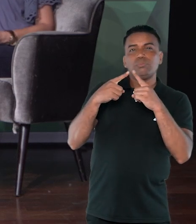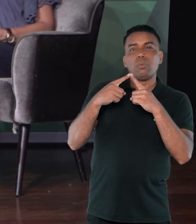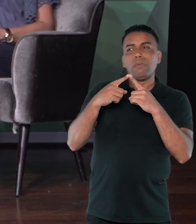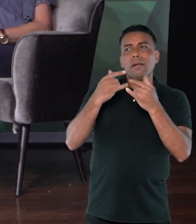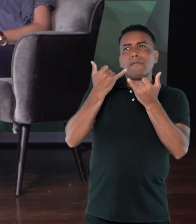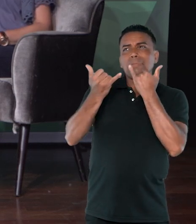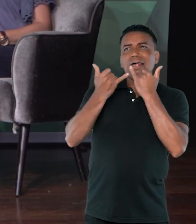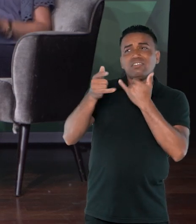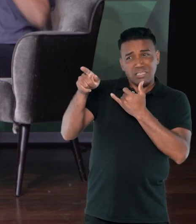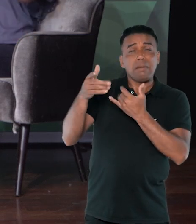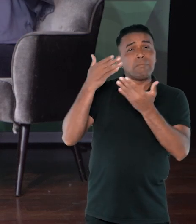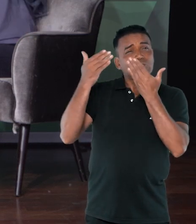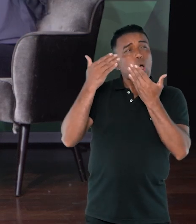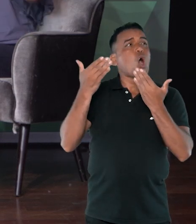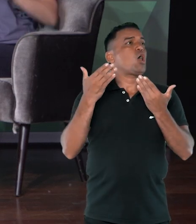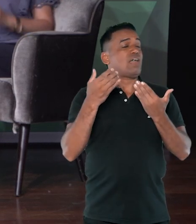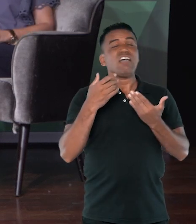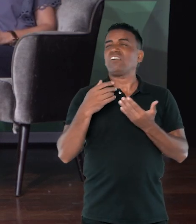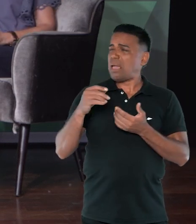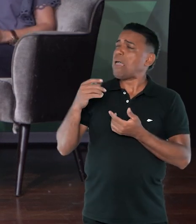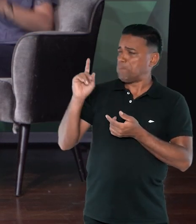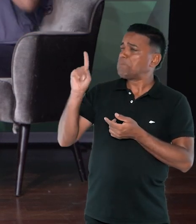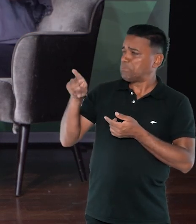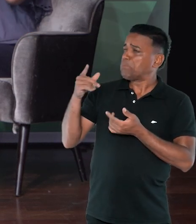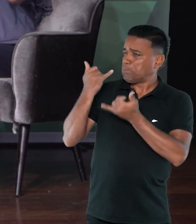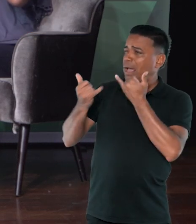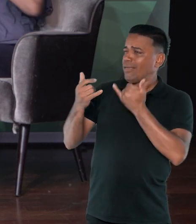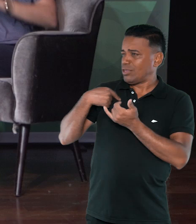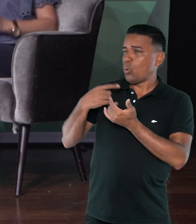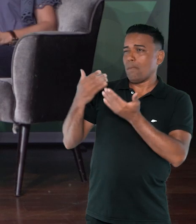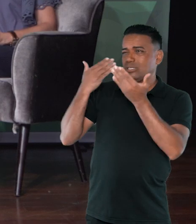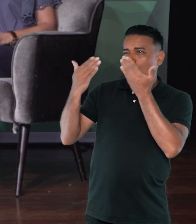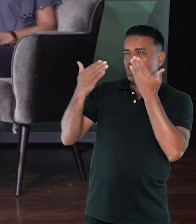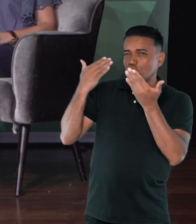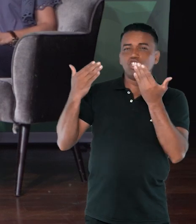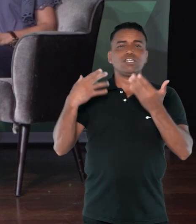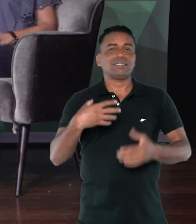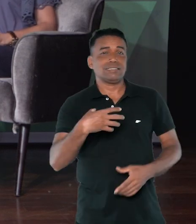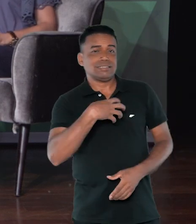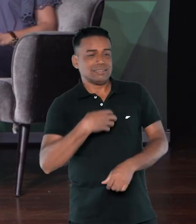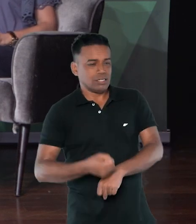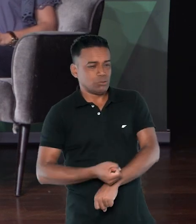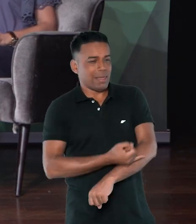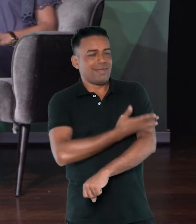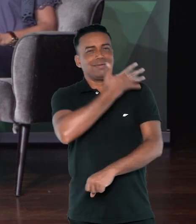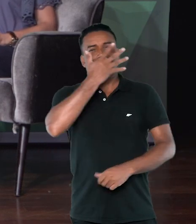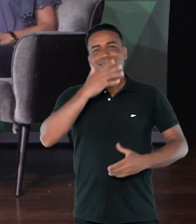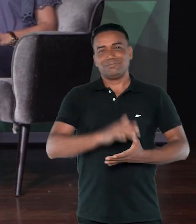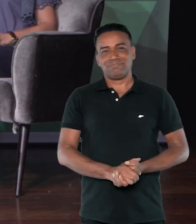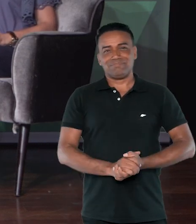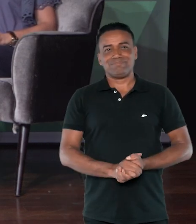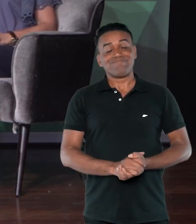pergunta. Aproveitando, falando de autores, vamos falar do seu convite para a Cris Guerra escrever o prefácio do livro,